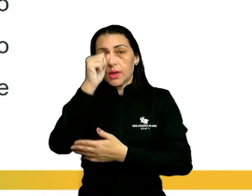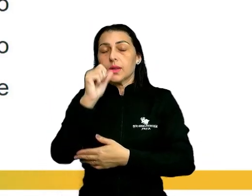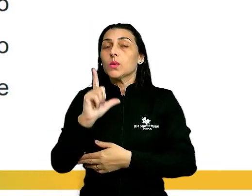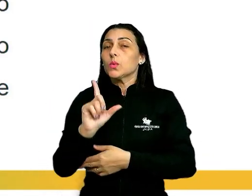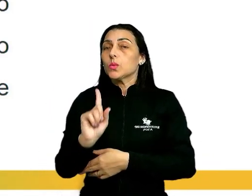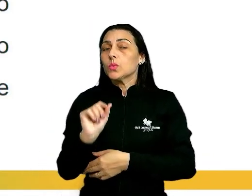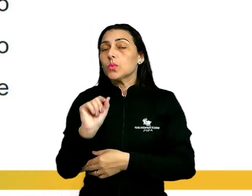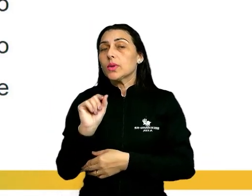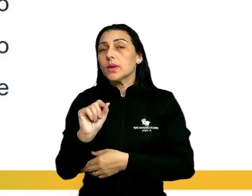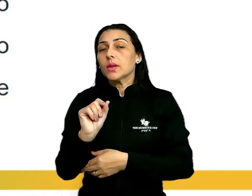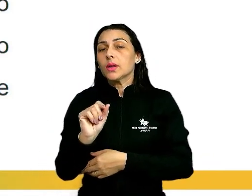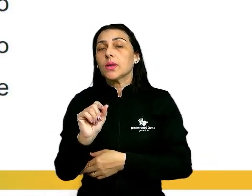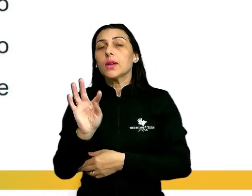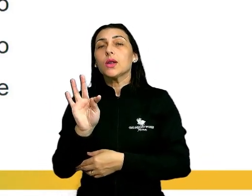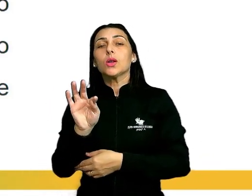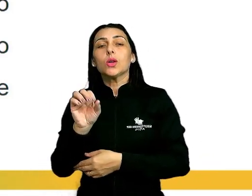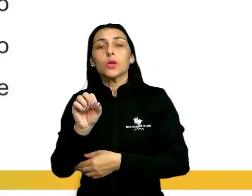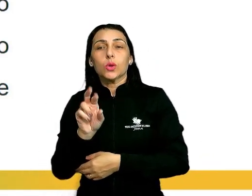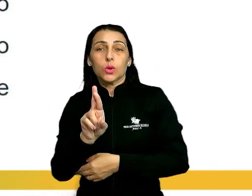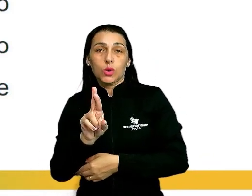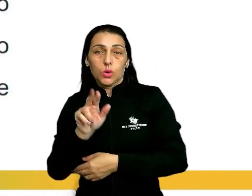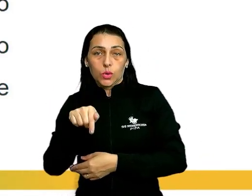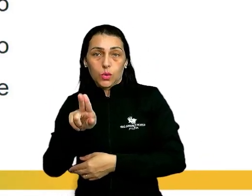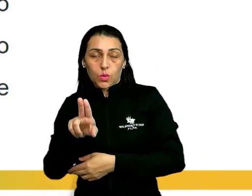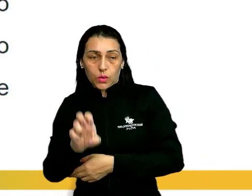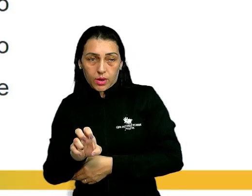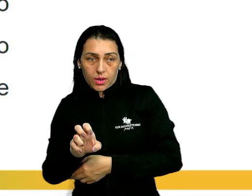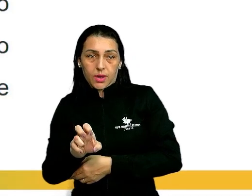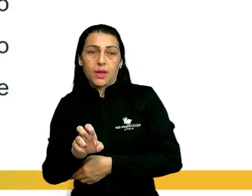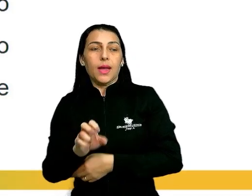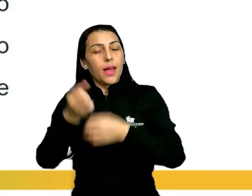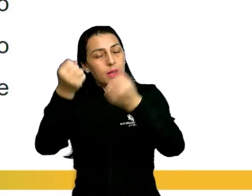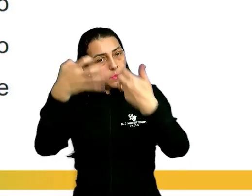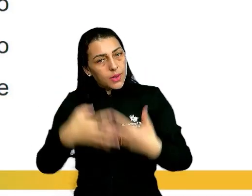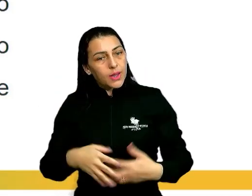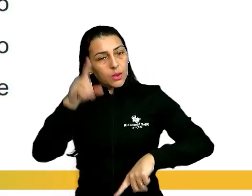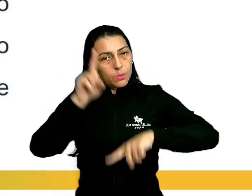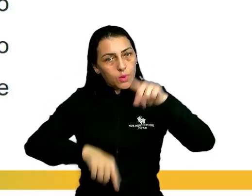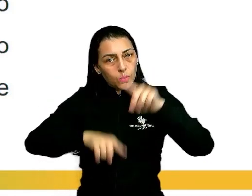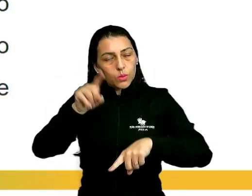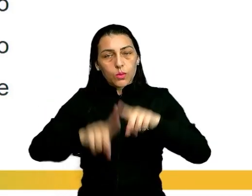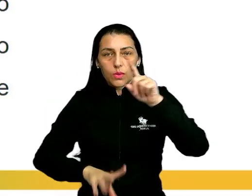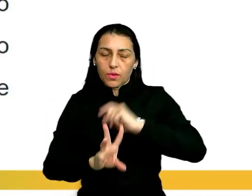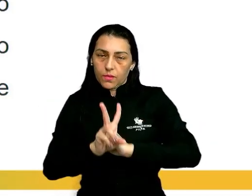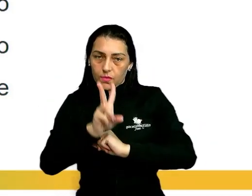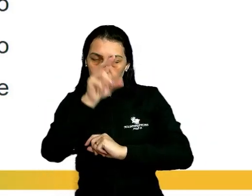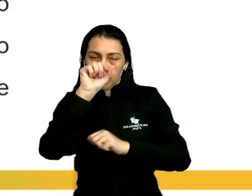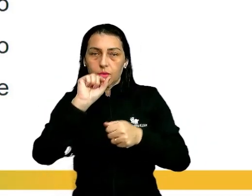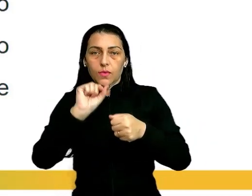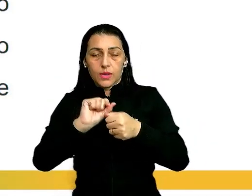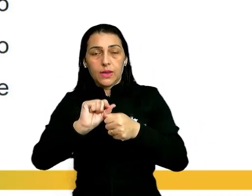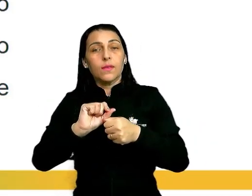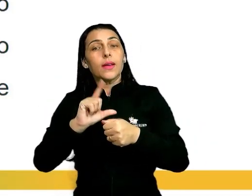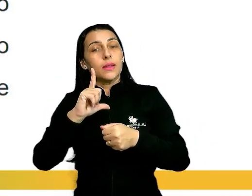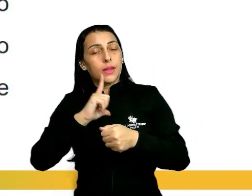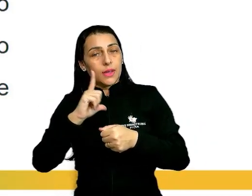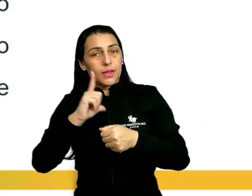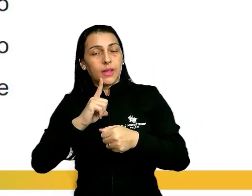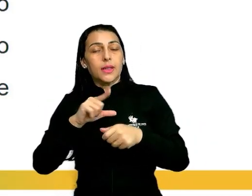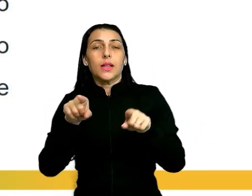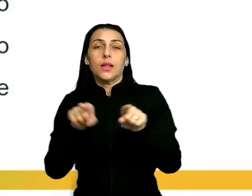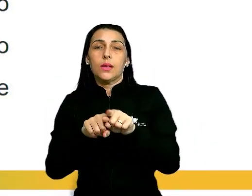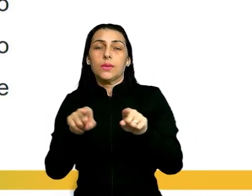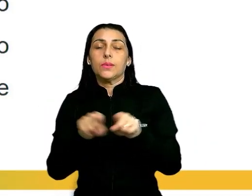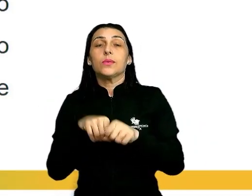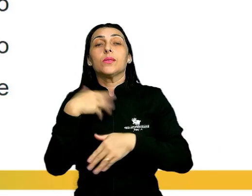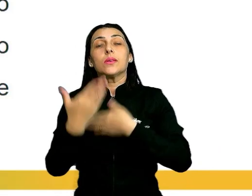denominamos justamente de torque Ou seja que é definido pelo produto da força que você vai aplicar em relação